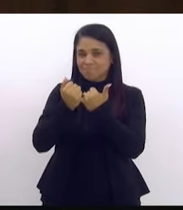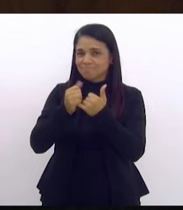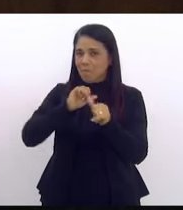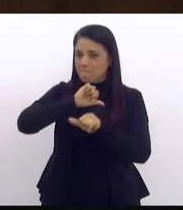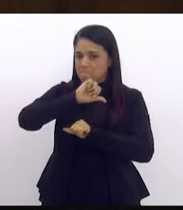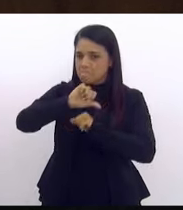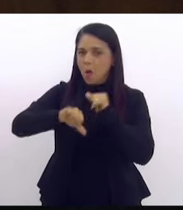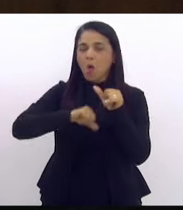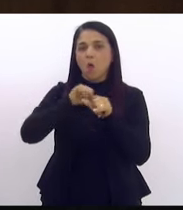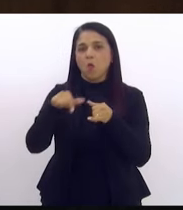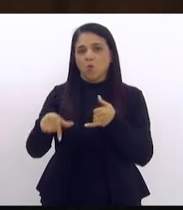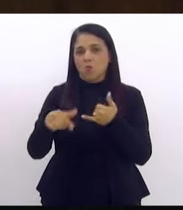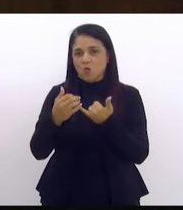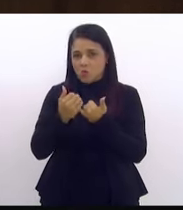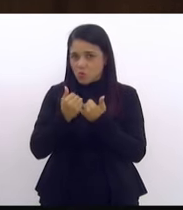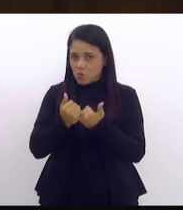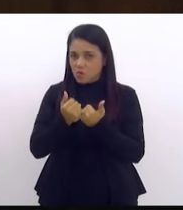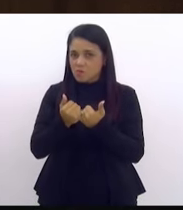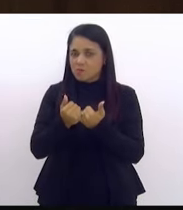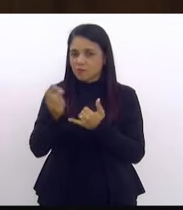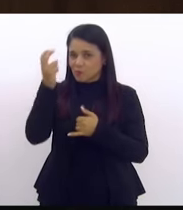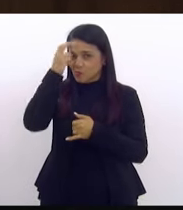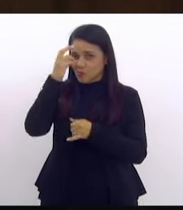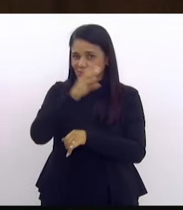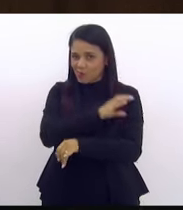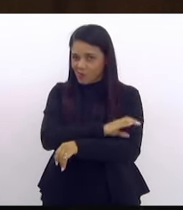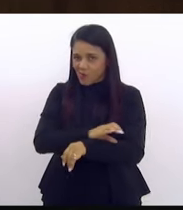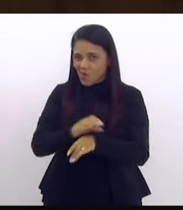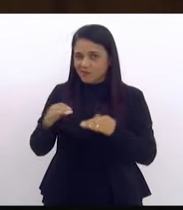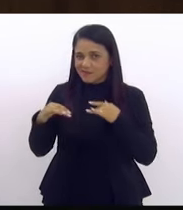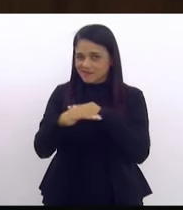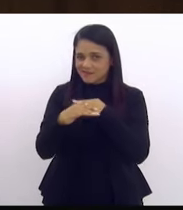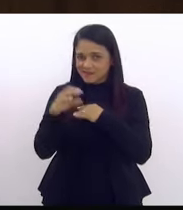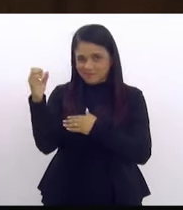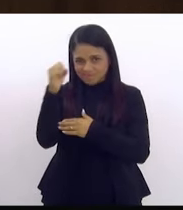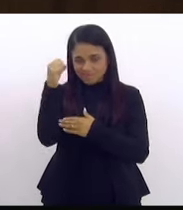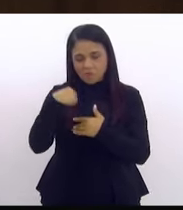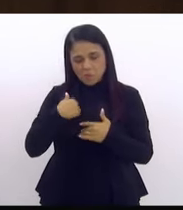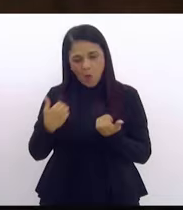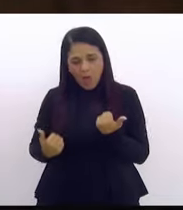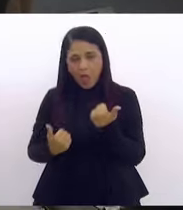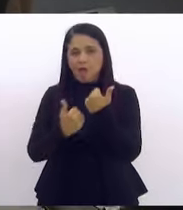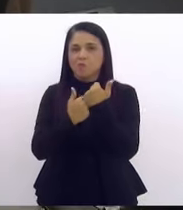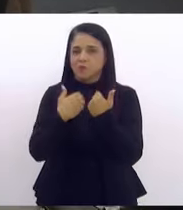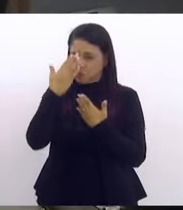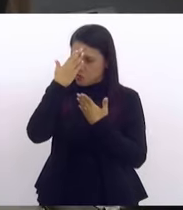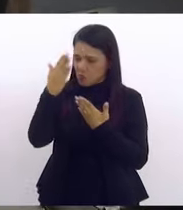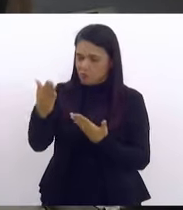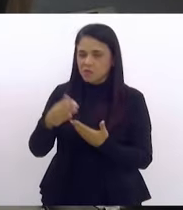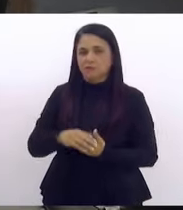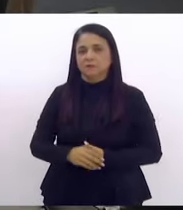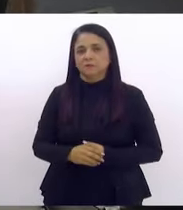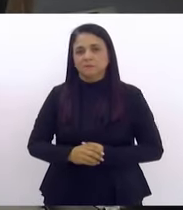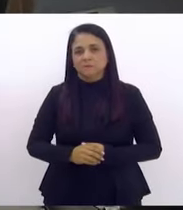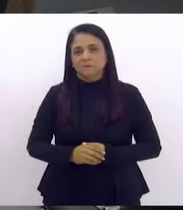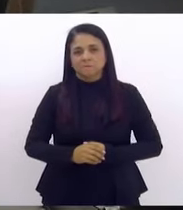elogiando a proposta e dizendo do meu total apoio. Muito obrigado, senhor presidente.